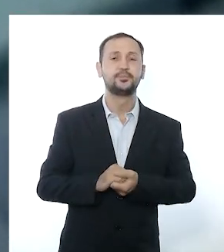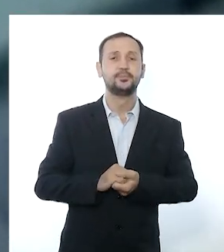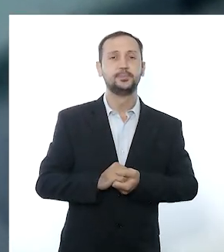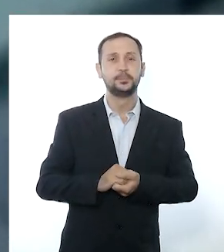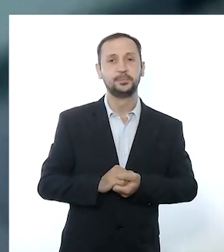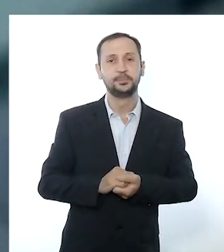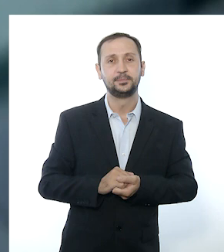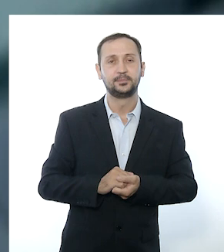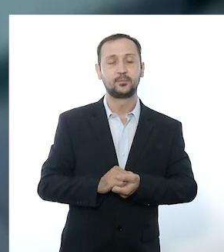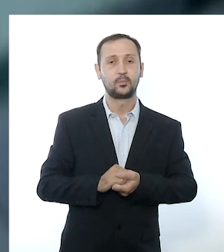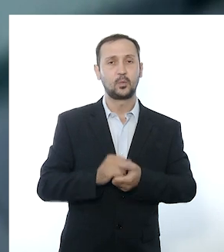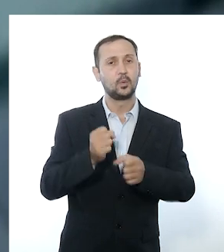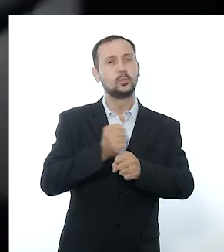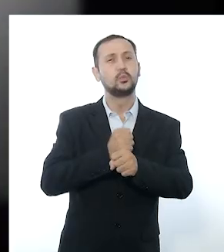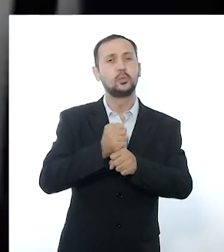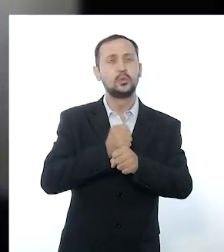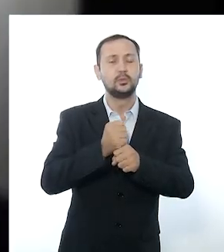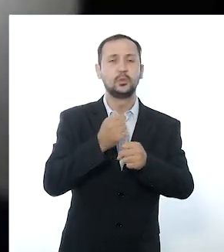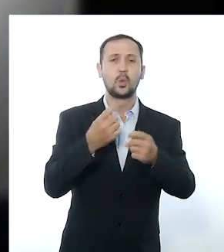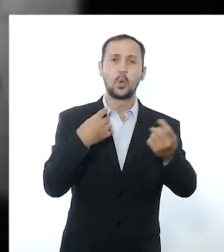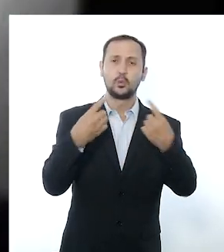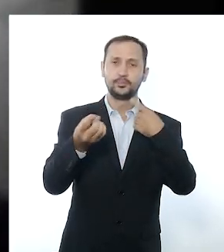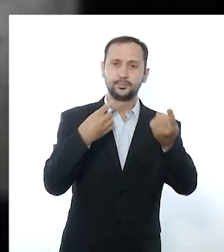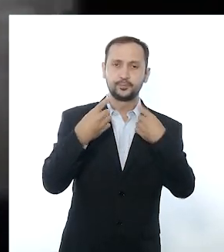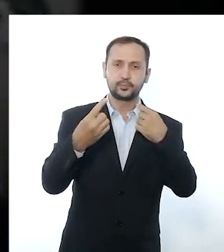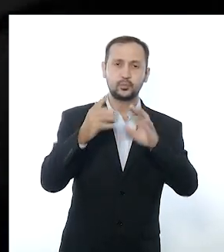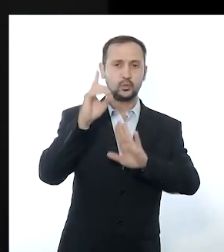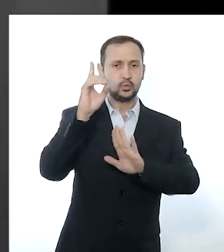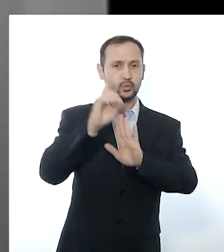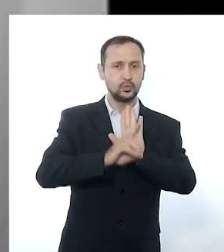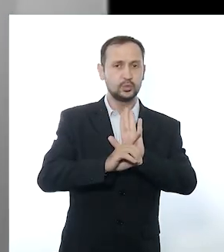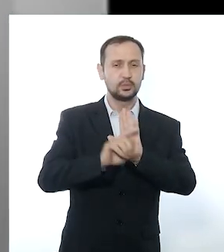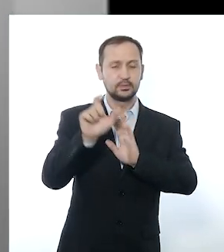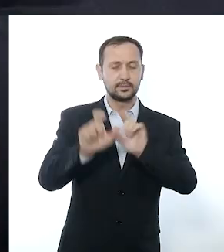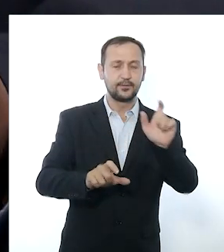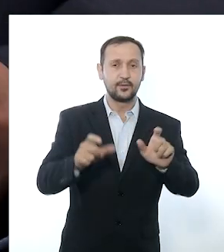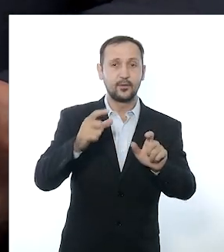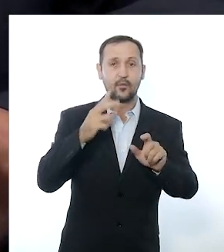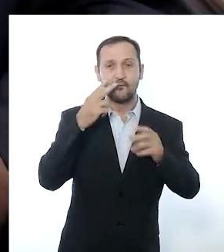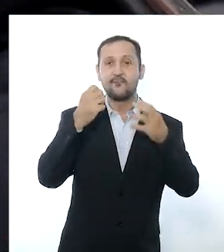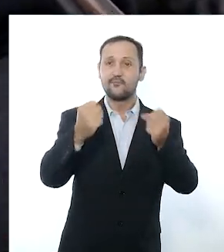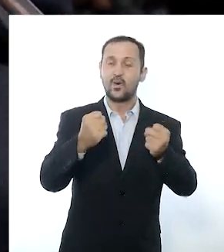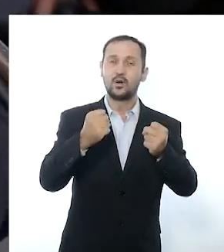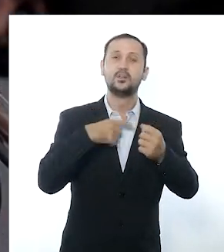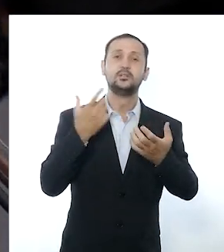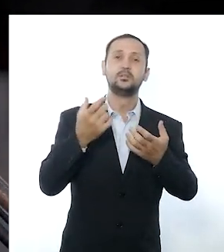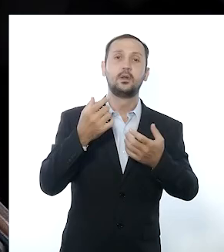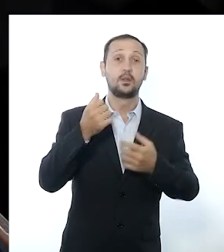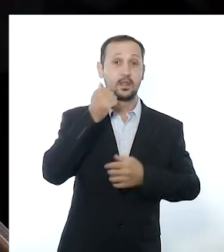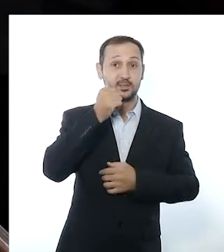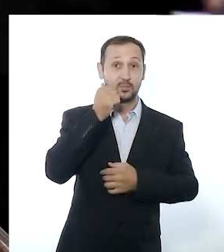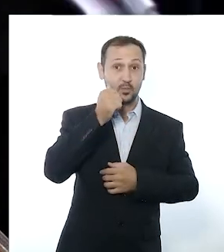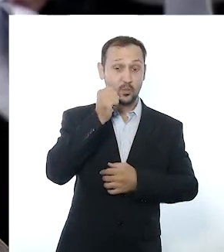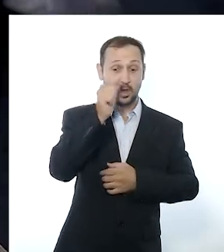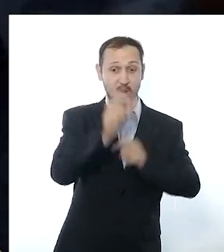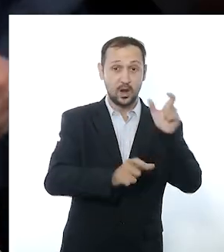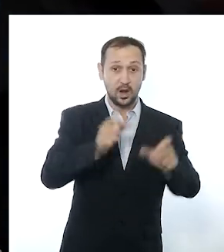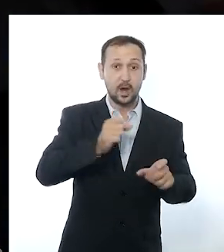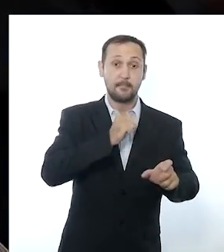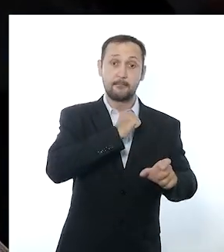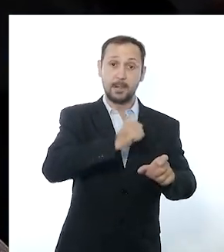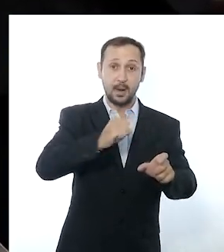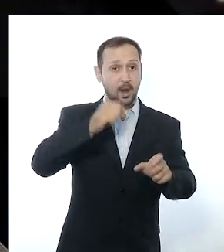Num ano em que o debate em torno dos direitos das pessoas ganhou evidência, o combate ao feminicídio em sala de aula foi tema de